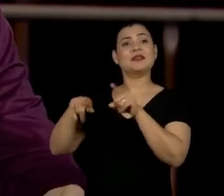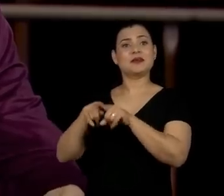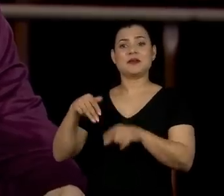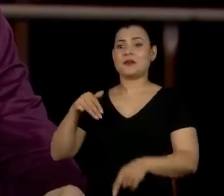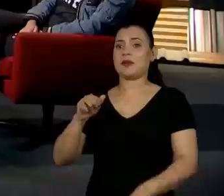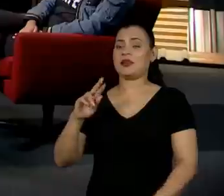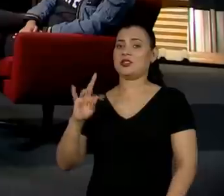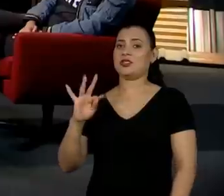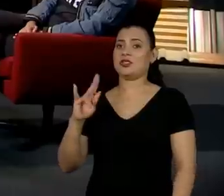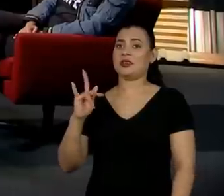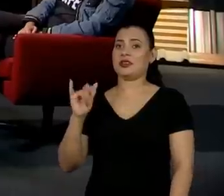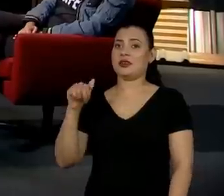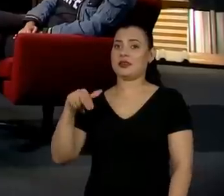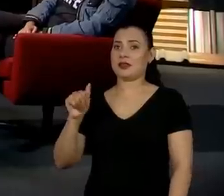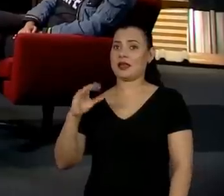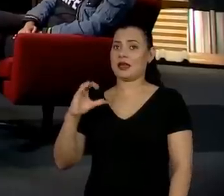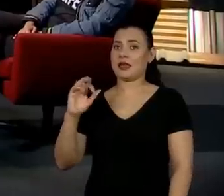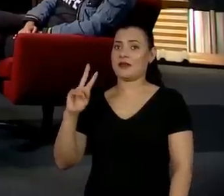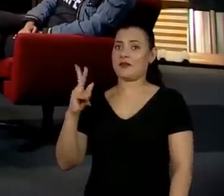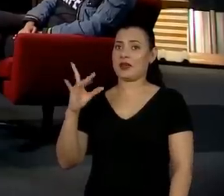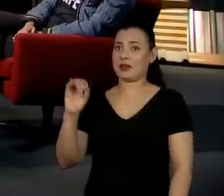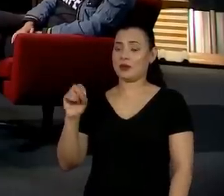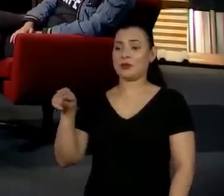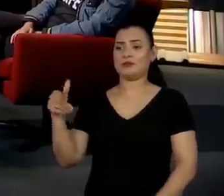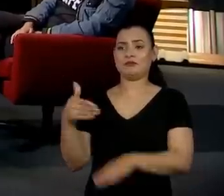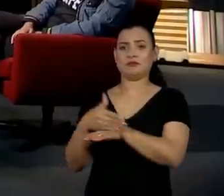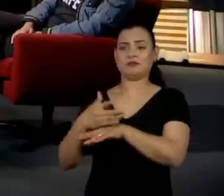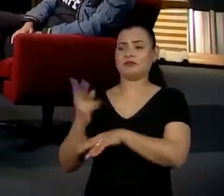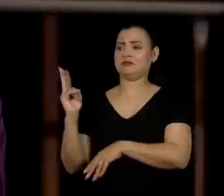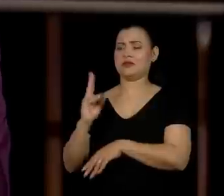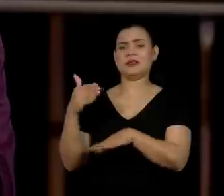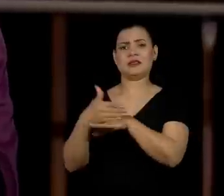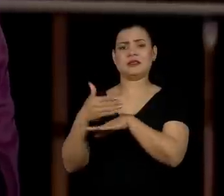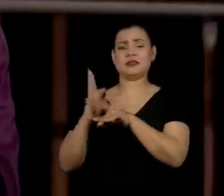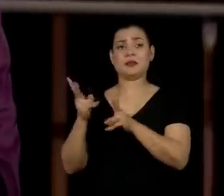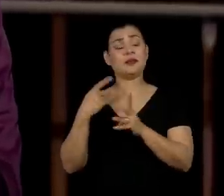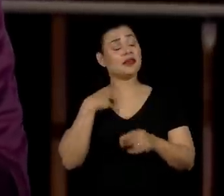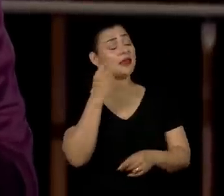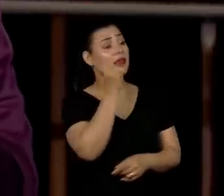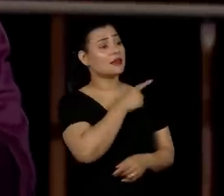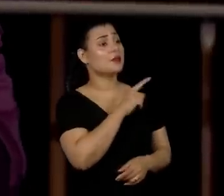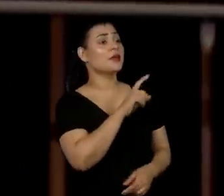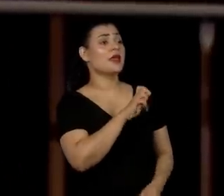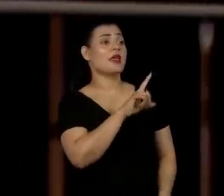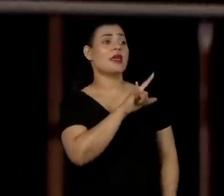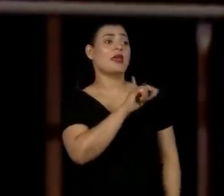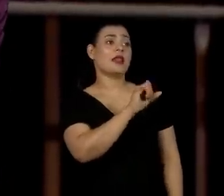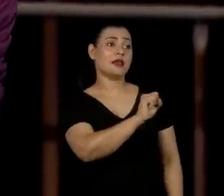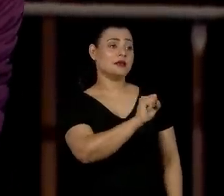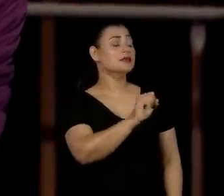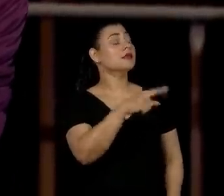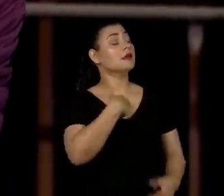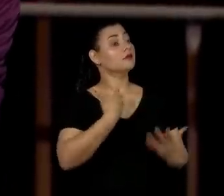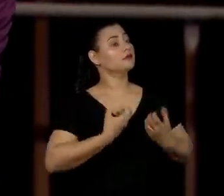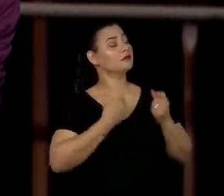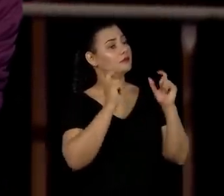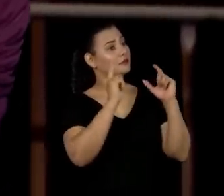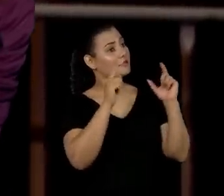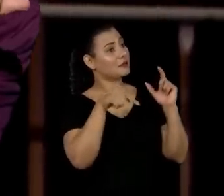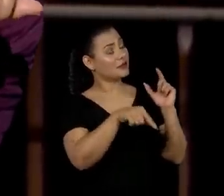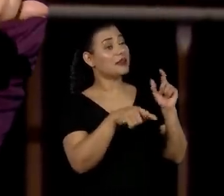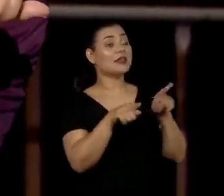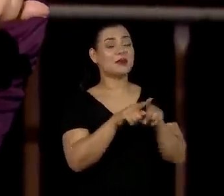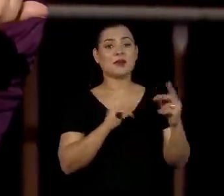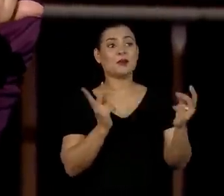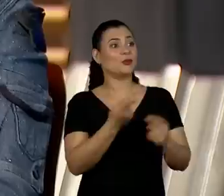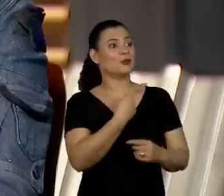de Carvalho eles andavam por lá e ela é engraçado porque você percebe que a Elise se surpreende com a dona e